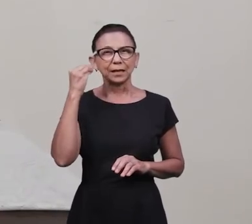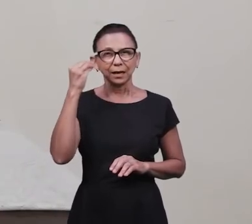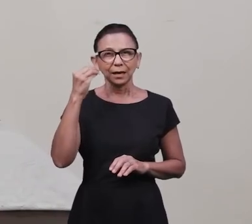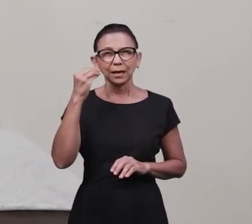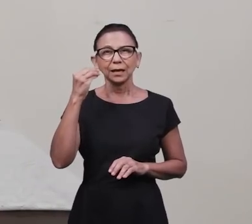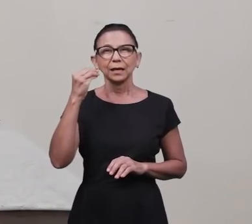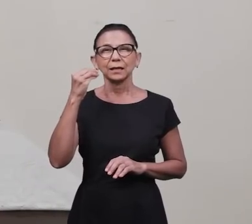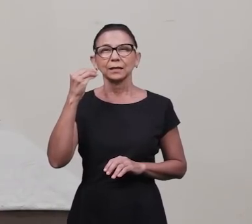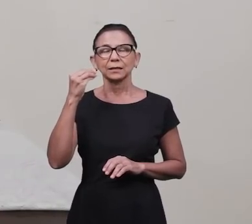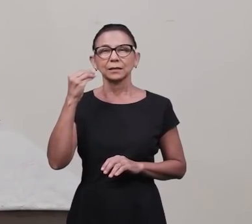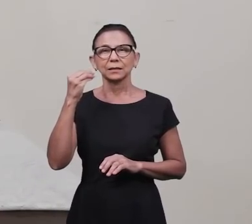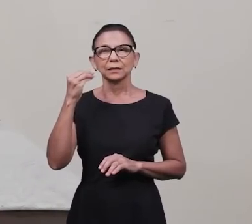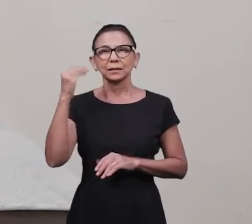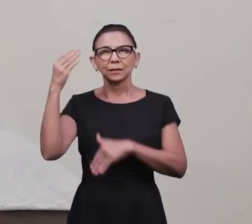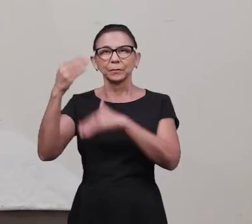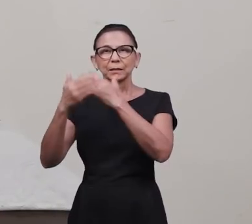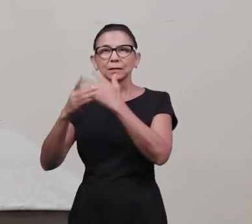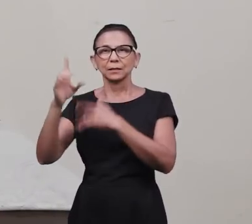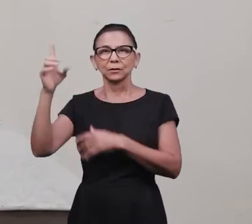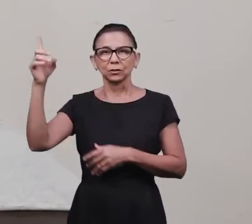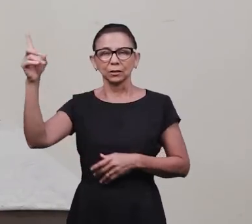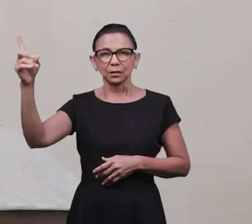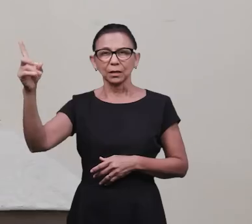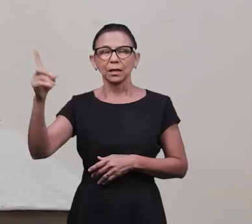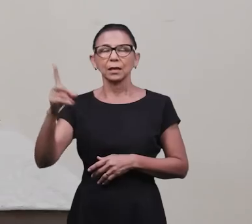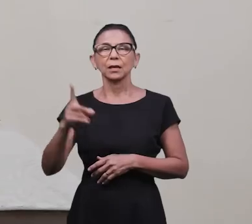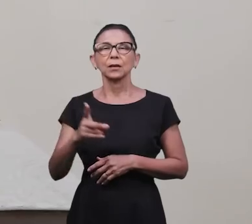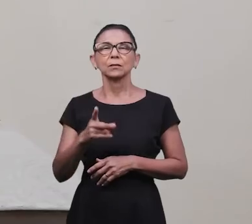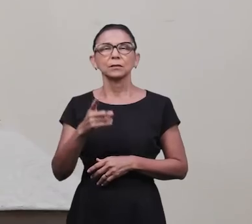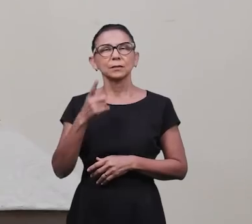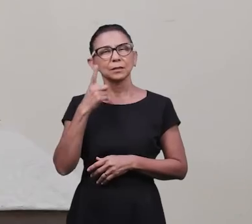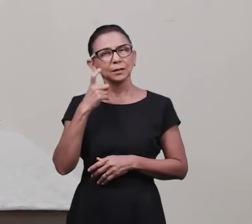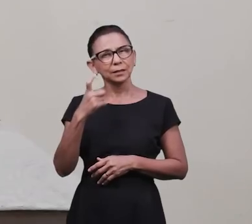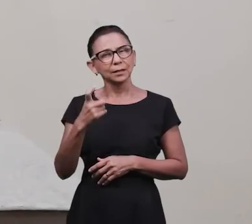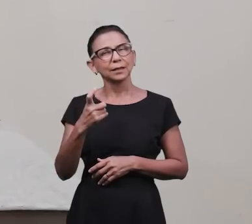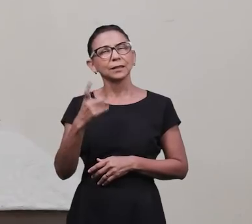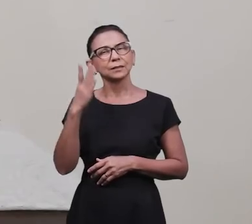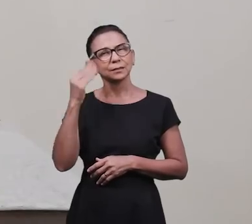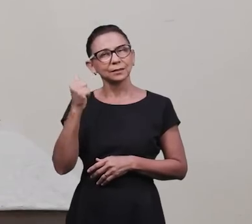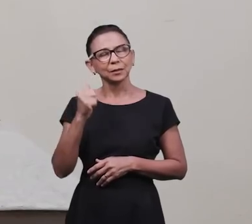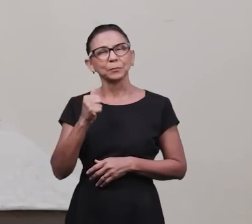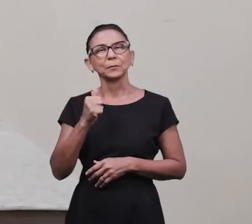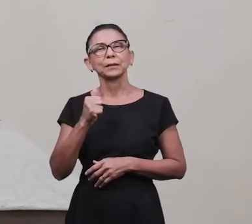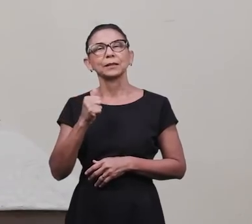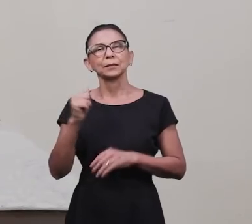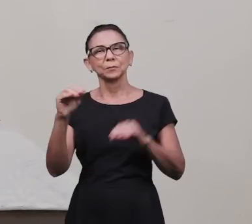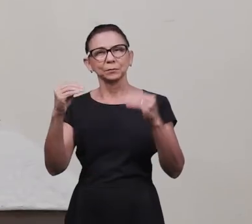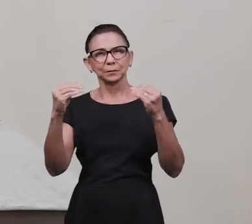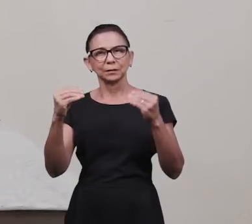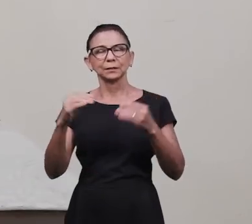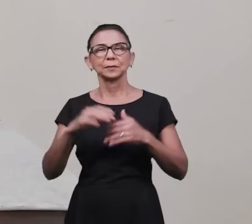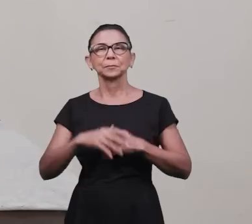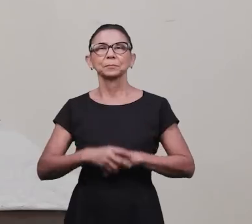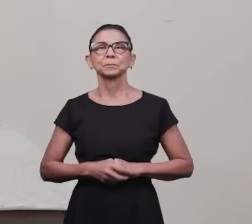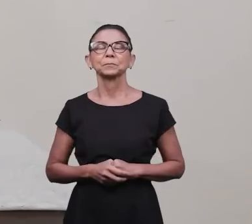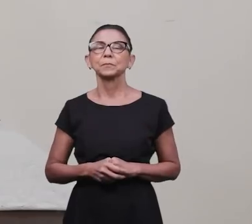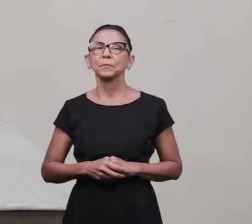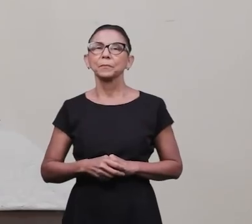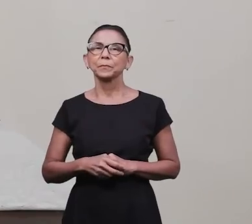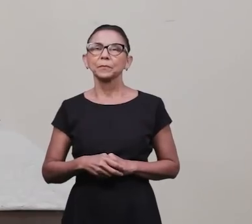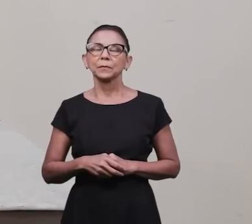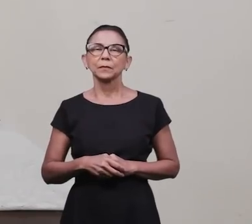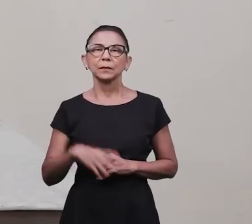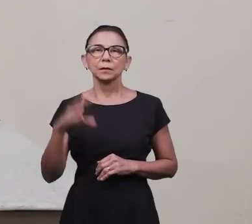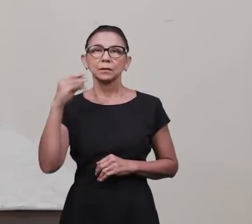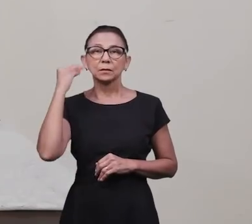que Deus tem feito na sua vida. Nós queremos tomar conhecimento, né, e juntos glorificar o nome do Senhor. Conte